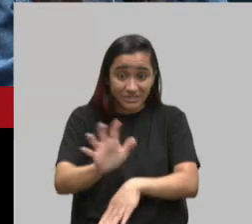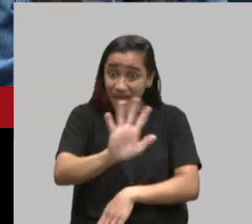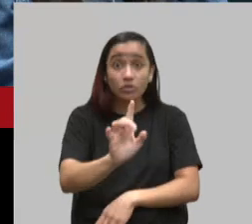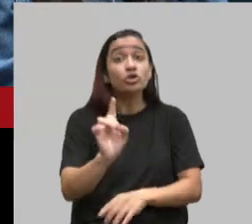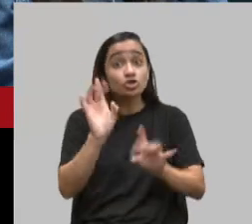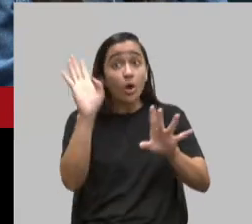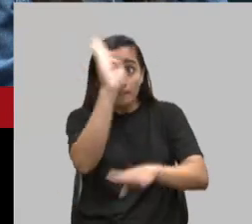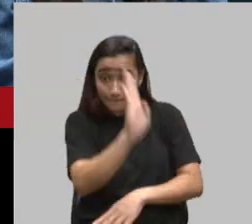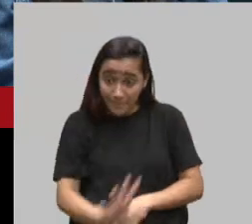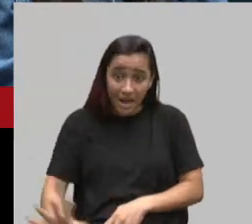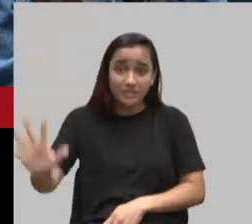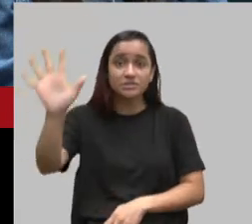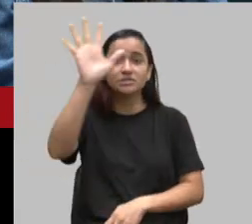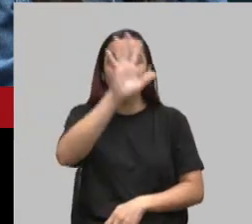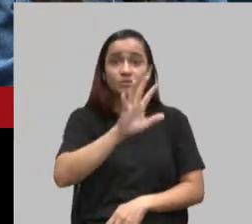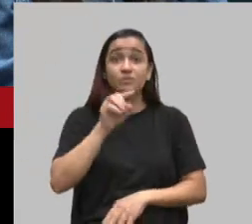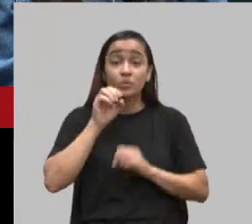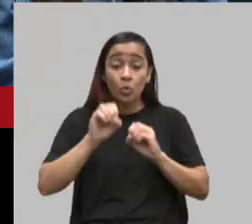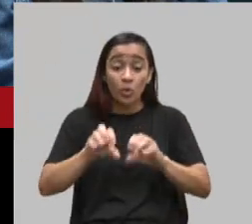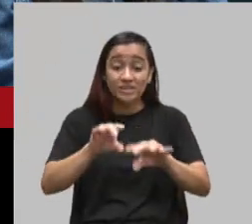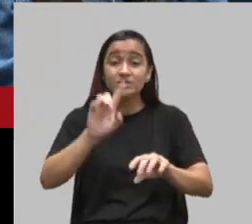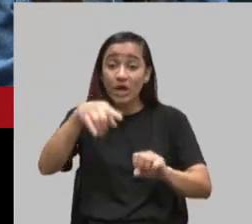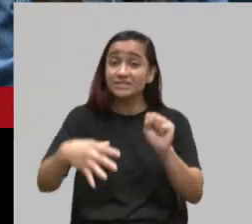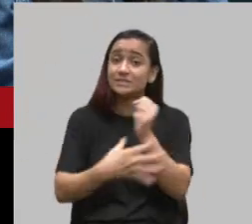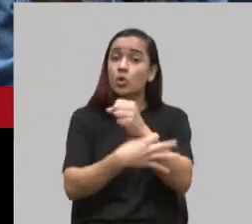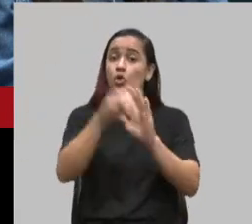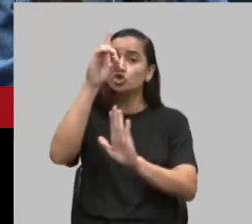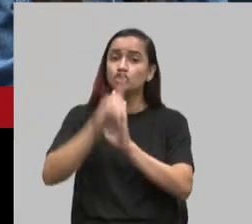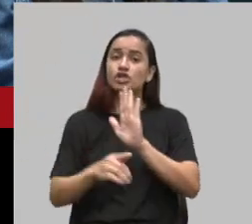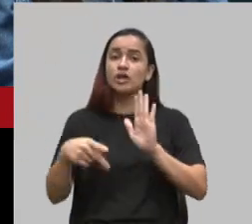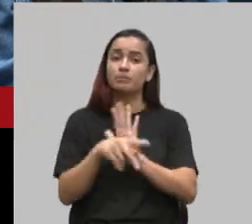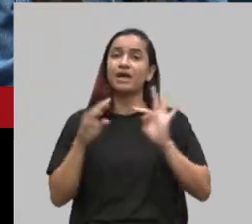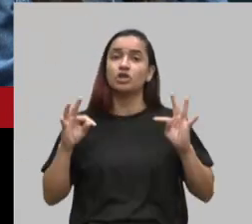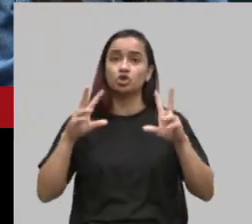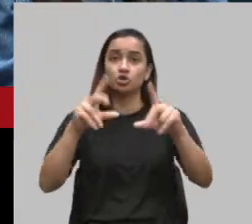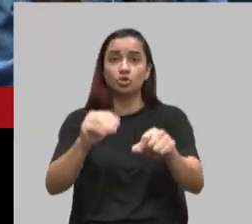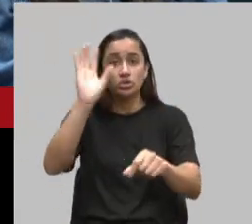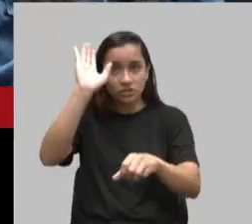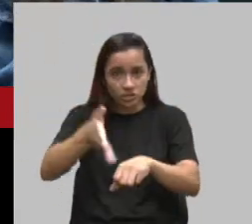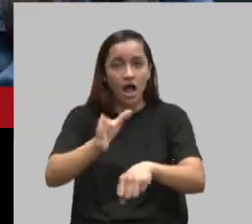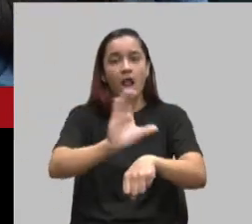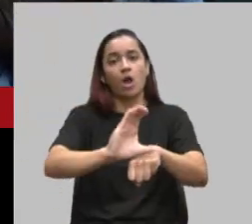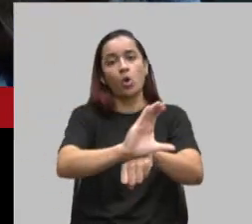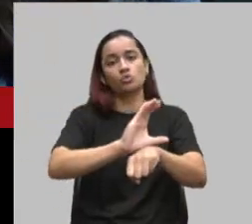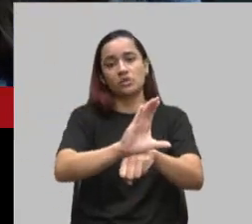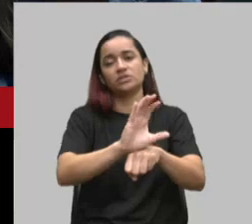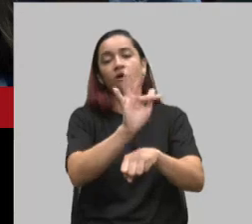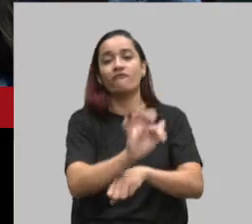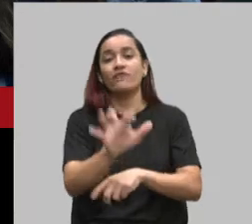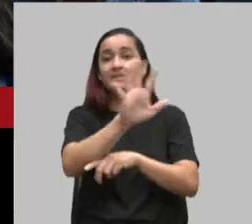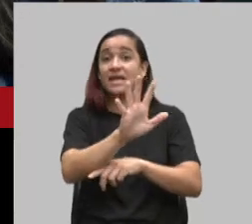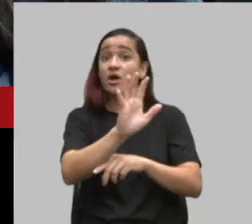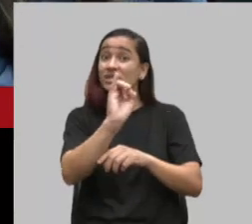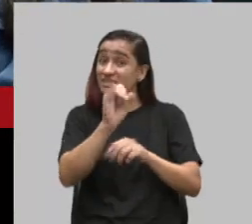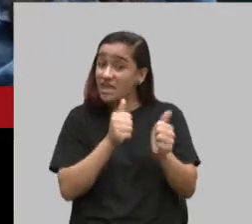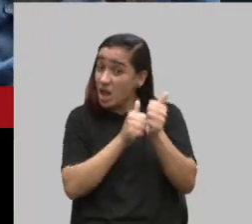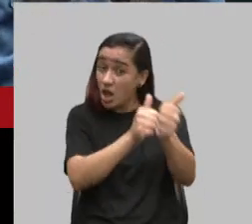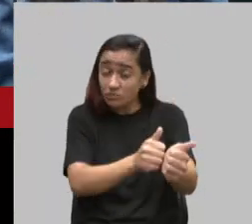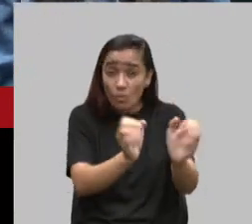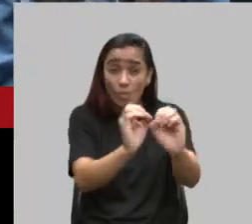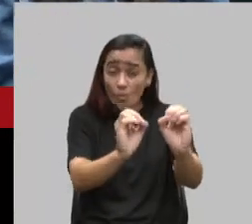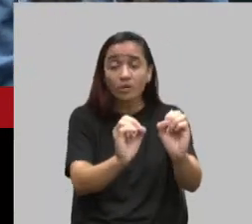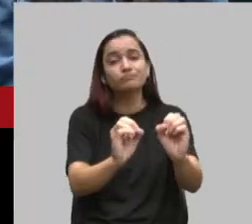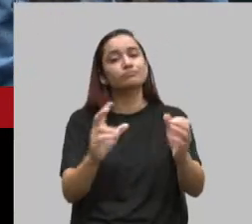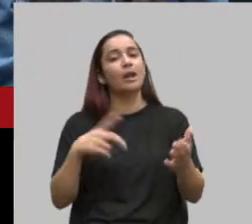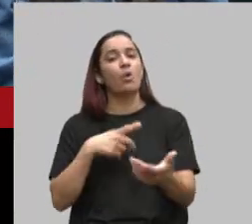o ensino é assegurado por todos isso está na Constituição Federal se a Constituição Federal não está sendo seguida algo está errado na nossa